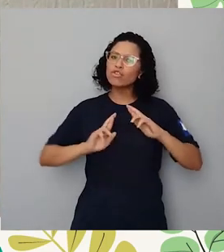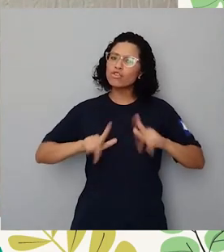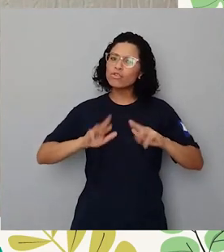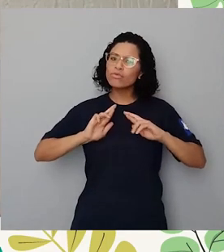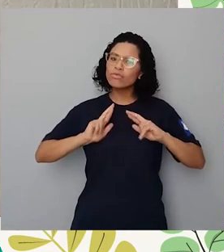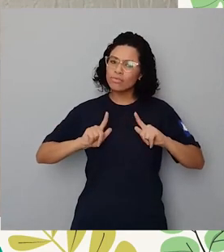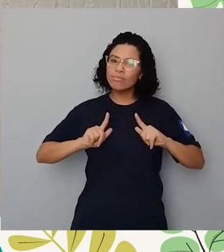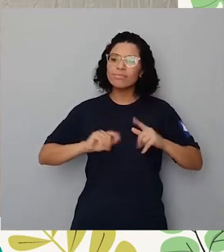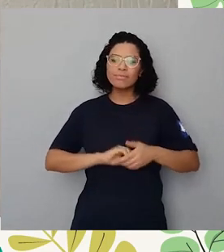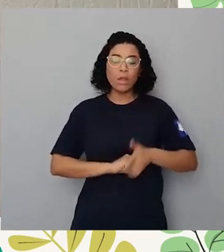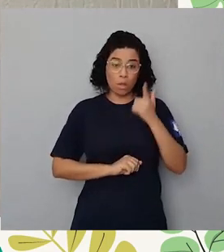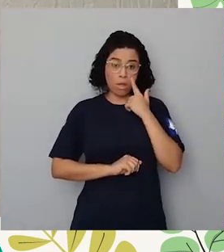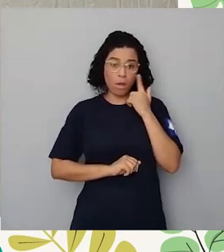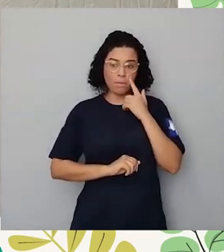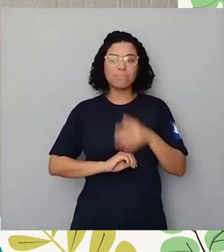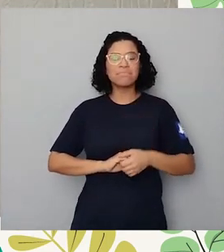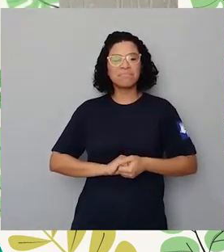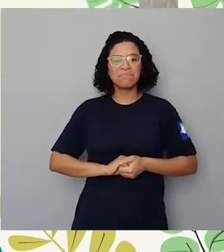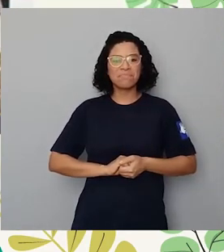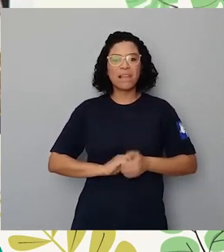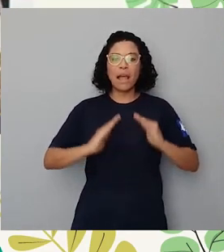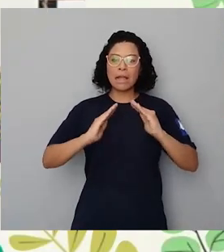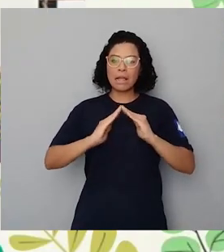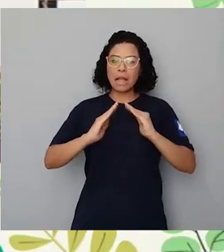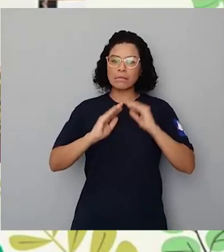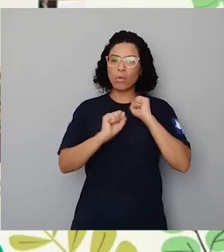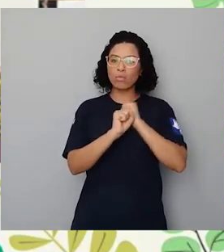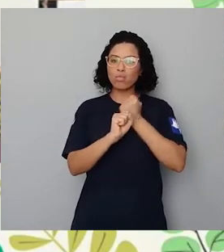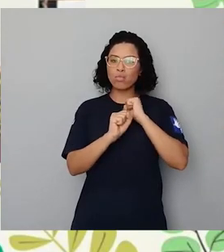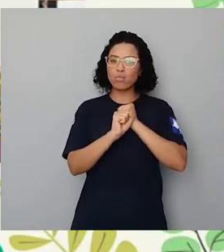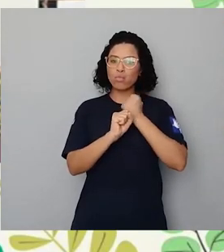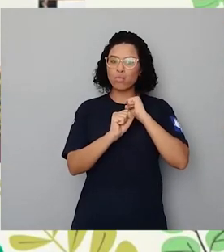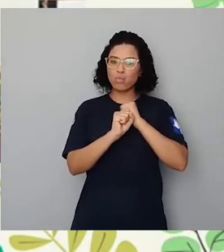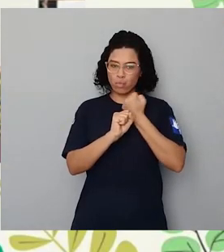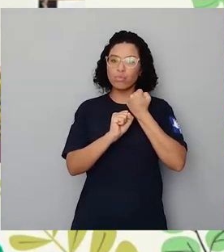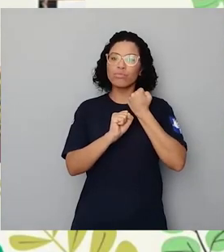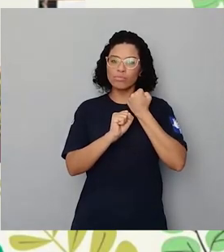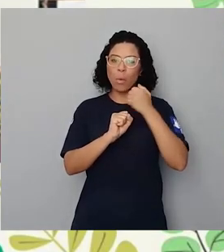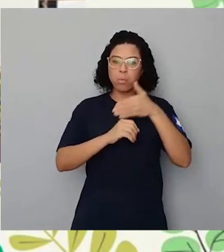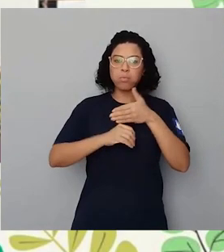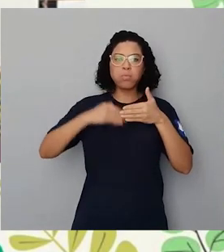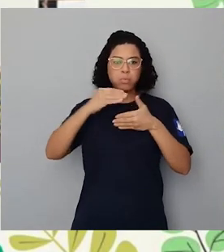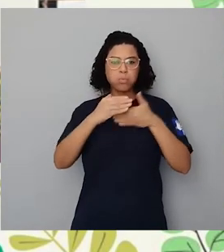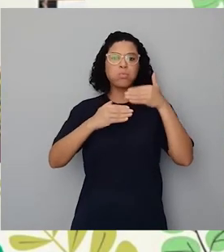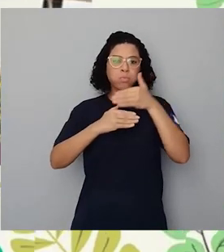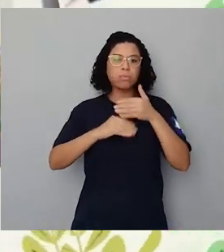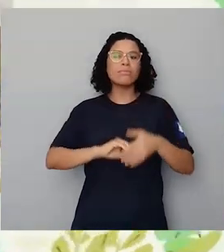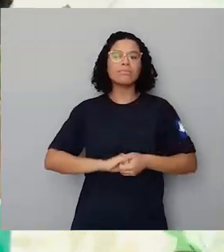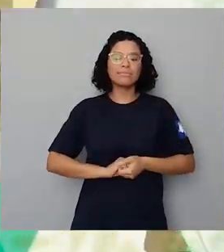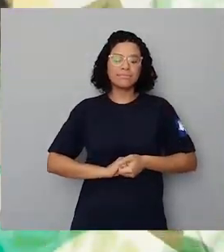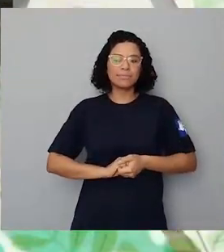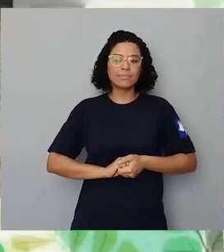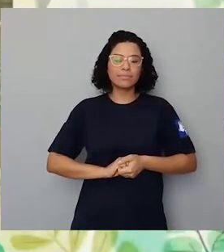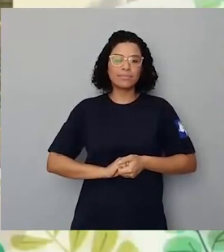sabiam? Olha, existem as casas de alvenaria, por exemplo, que são aquelas feitas de tijolo, cimento e